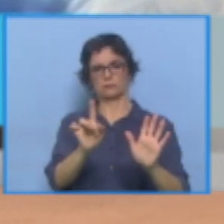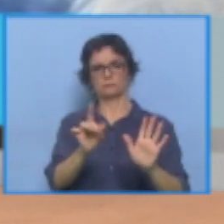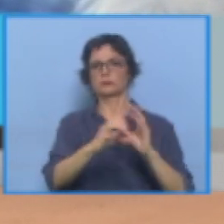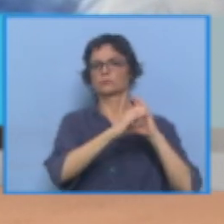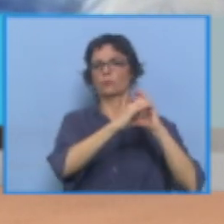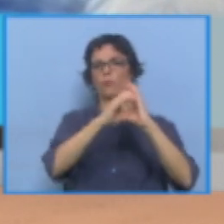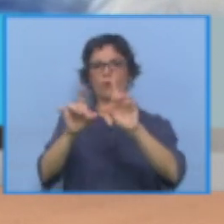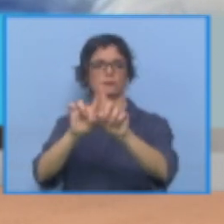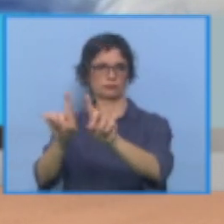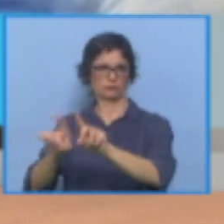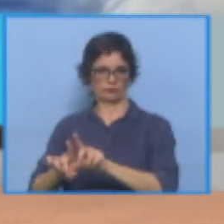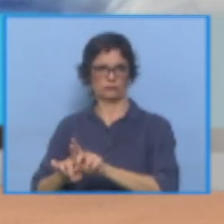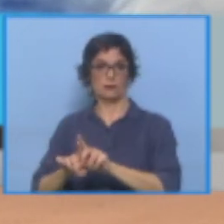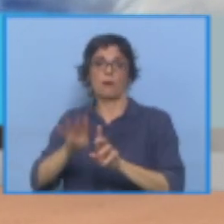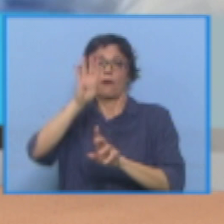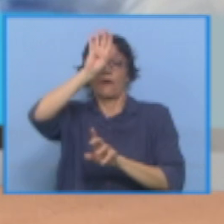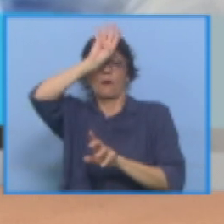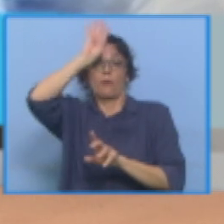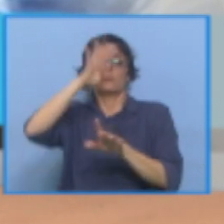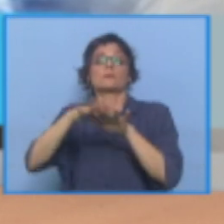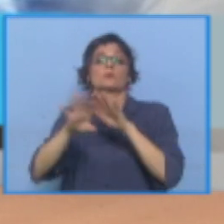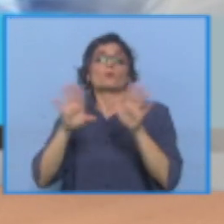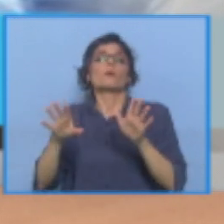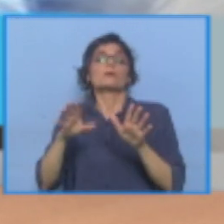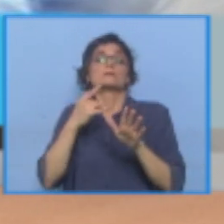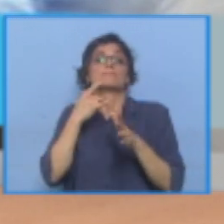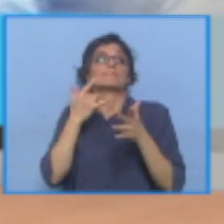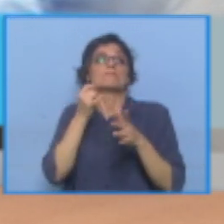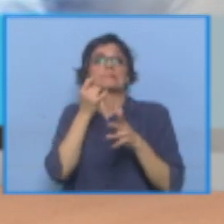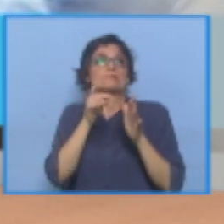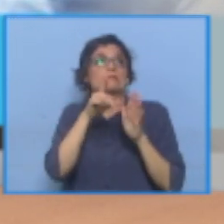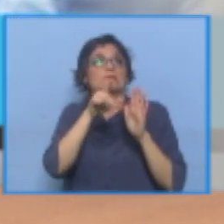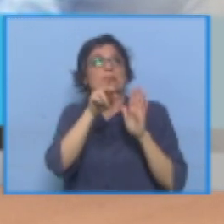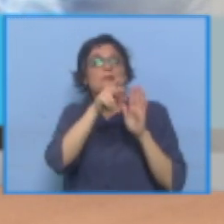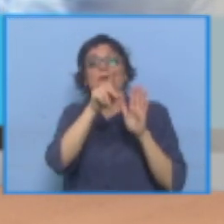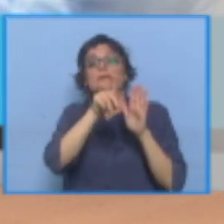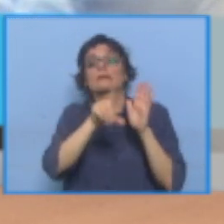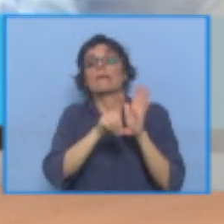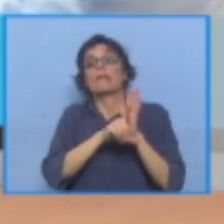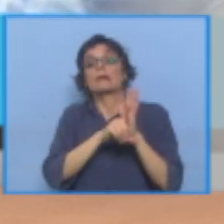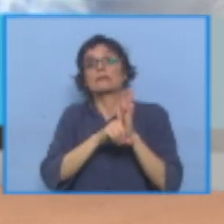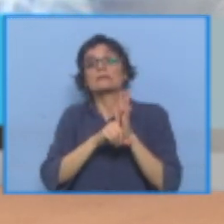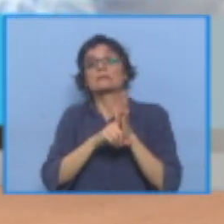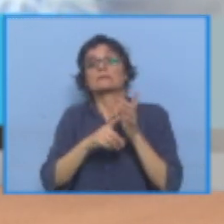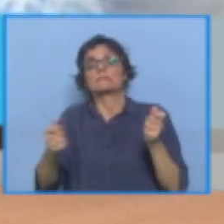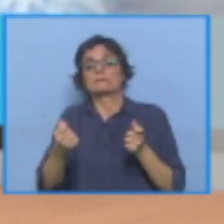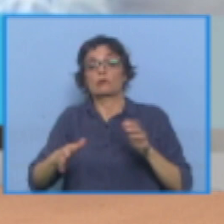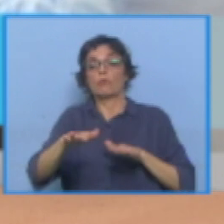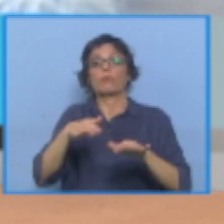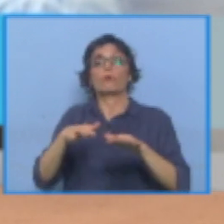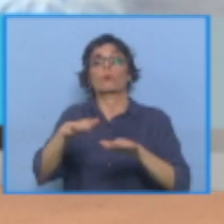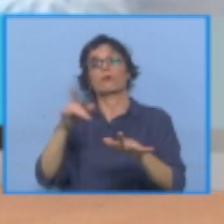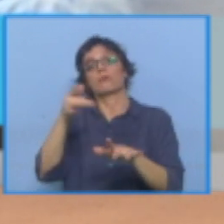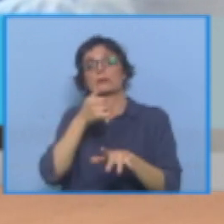o Papa basicamente o que faz é determinar as leis de trânsito. E espera-se que toda a gente conduza de acordo com aquelas leis que